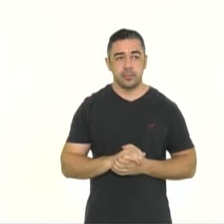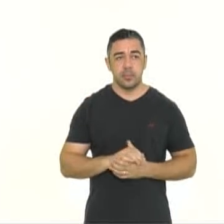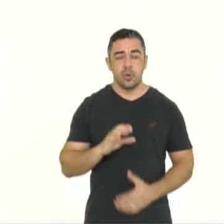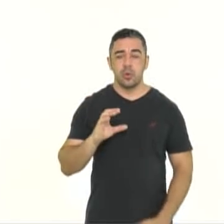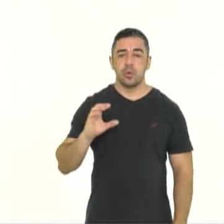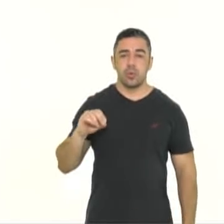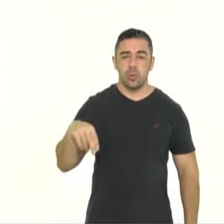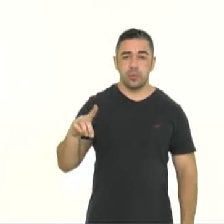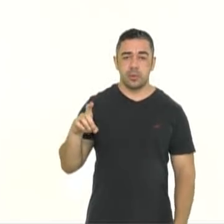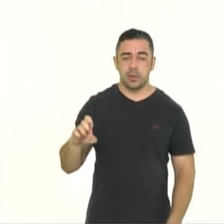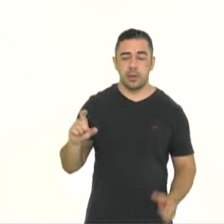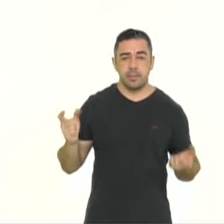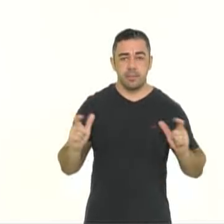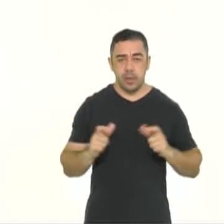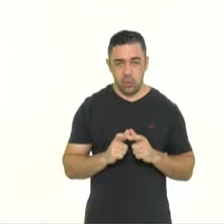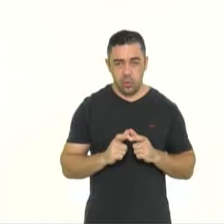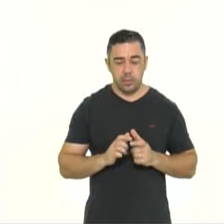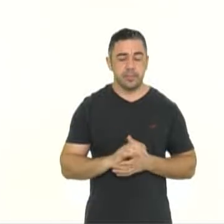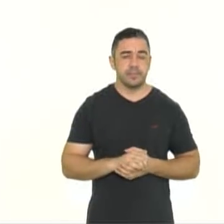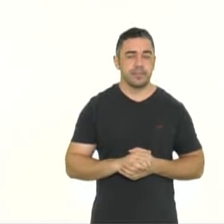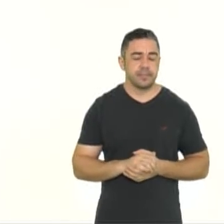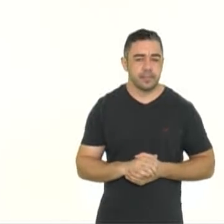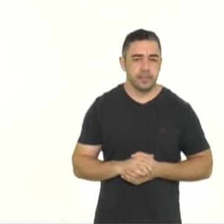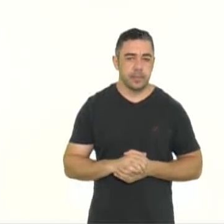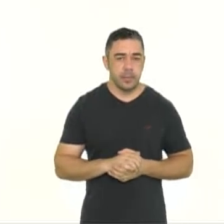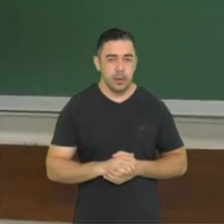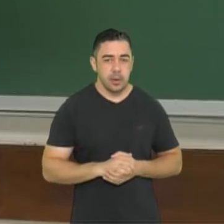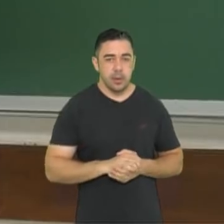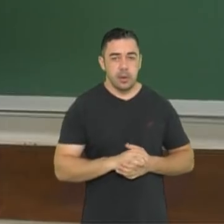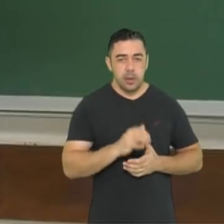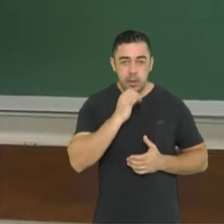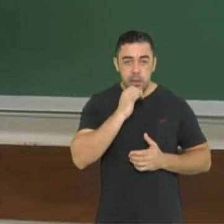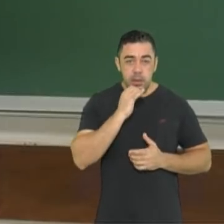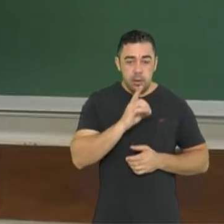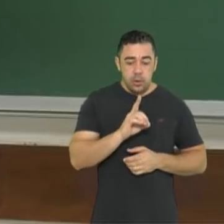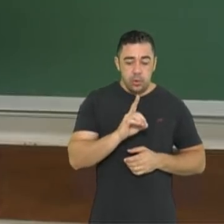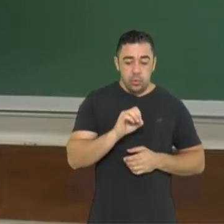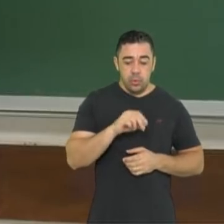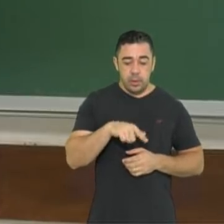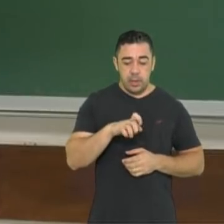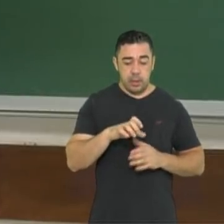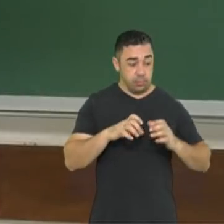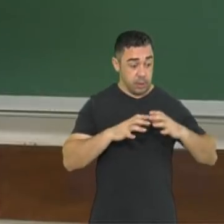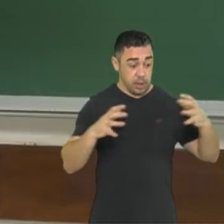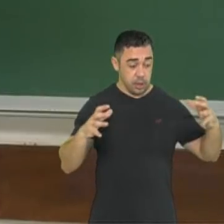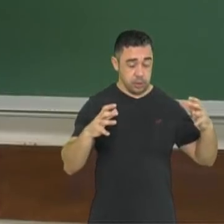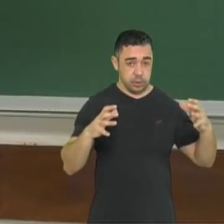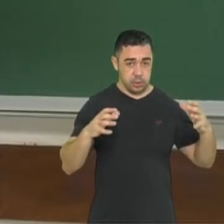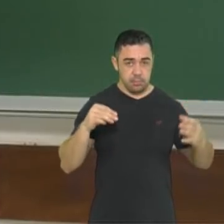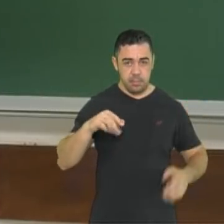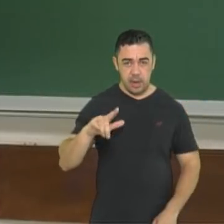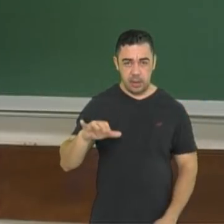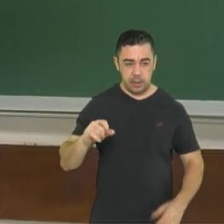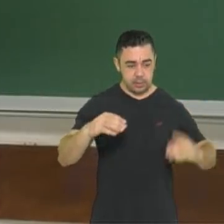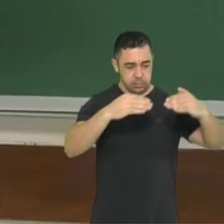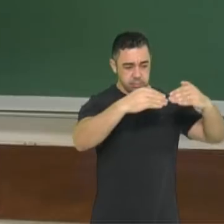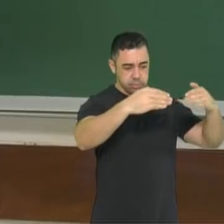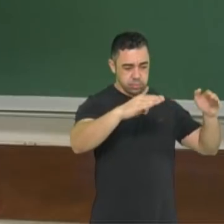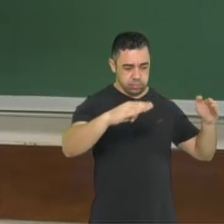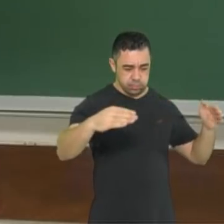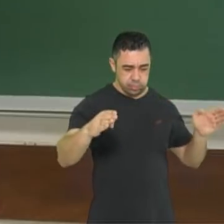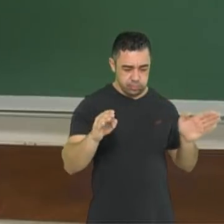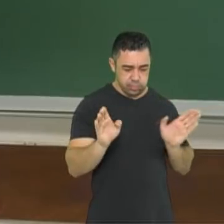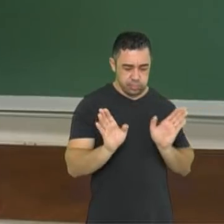condes administravam territórios menores. Então, ducados, territórios grandes, marcas ficavam próximo